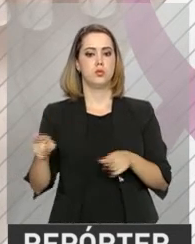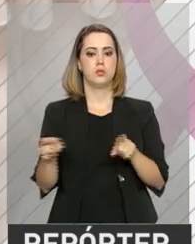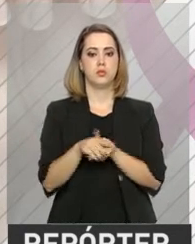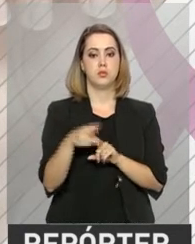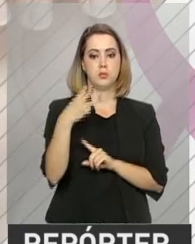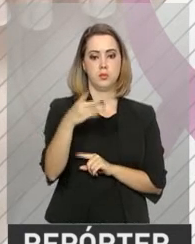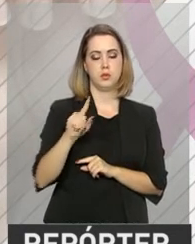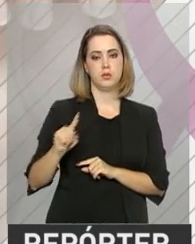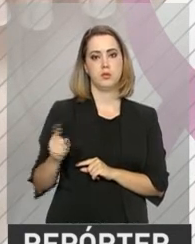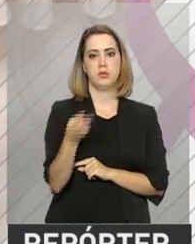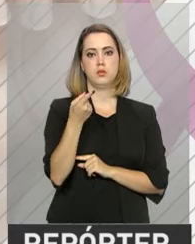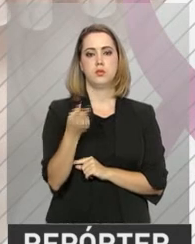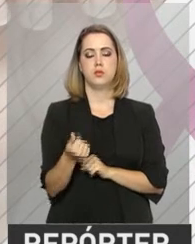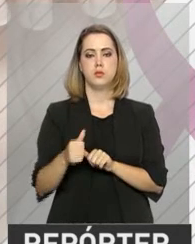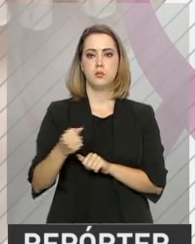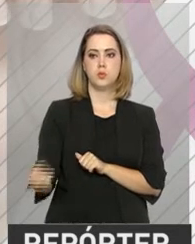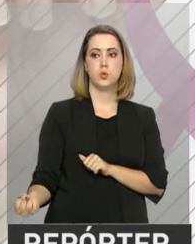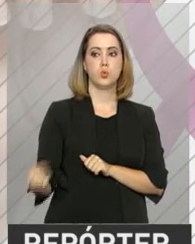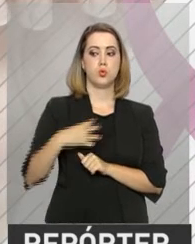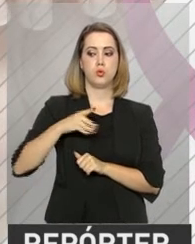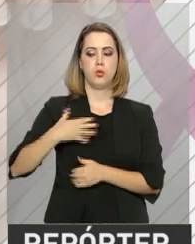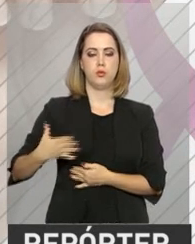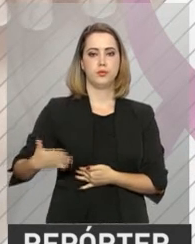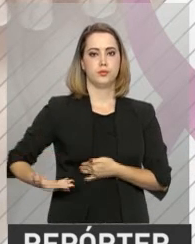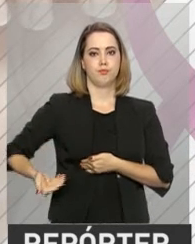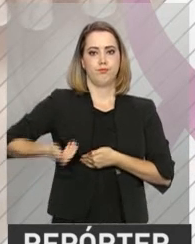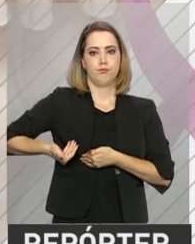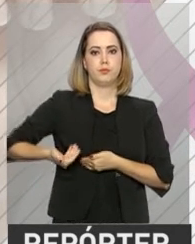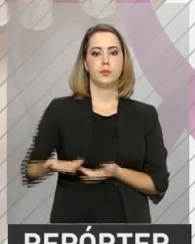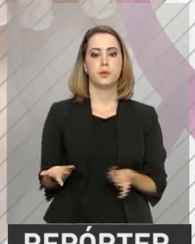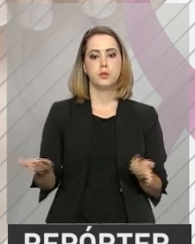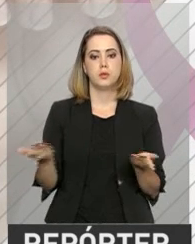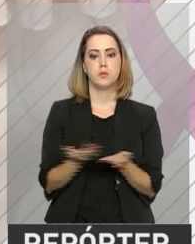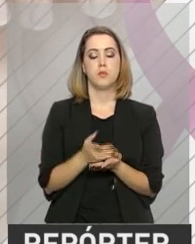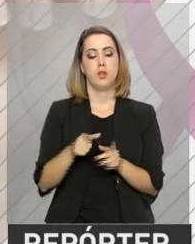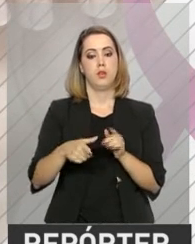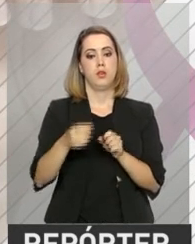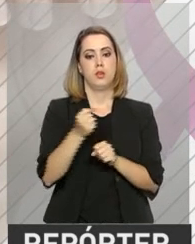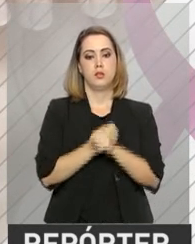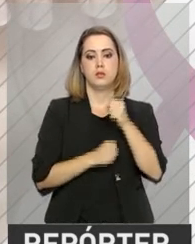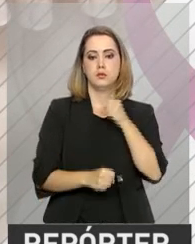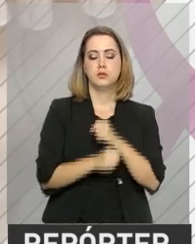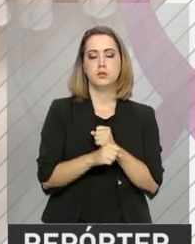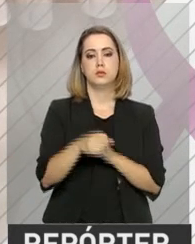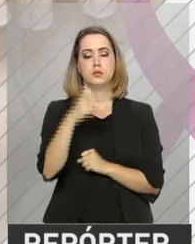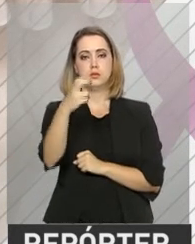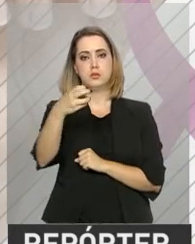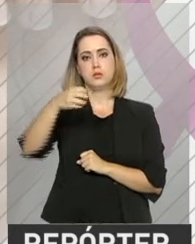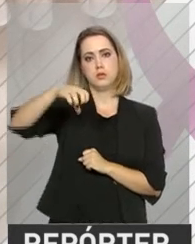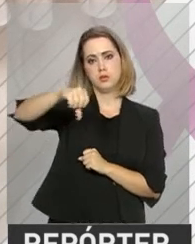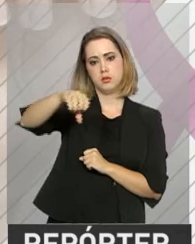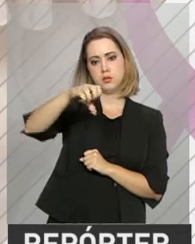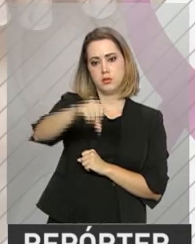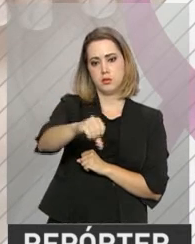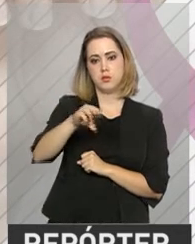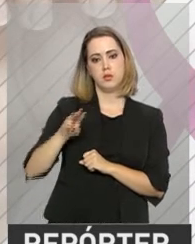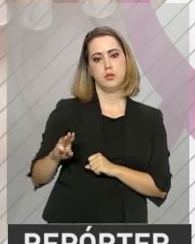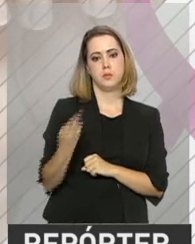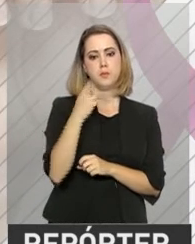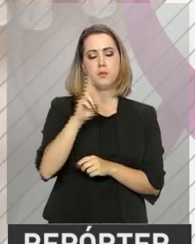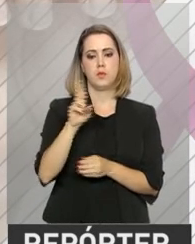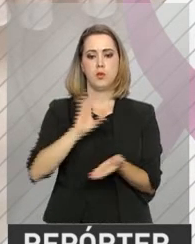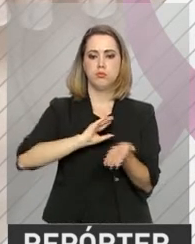mamária em 2015 599 milhões de reais foram destinados à assistência ao câncer de mama